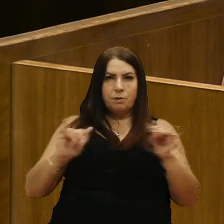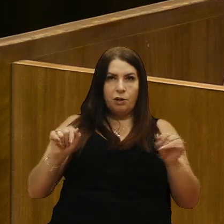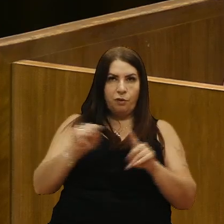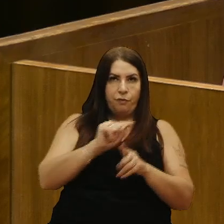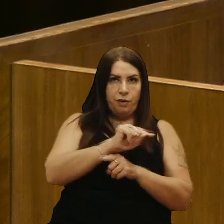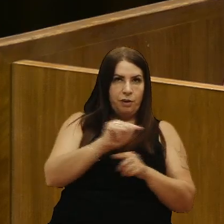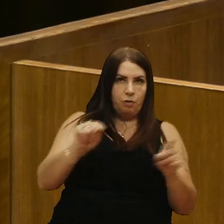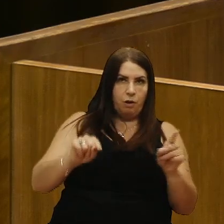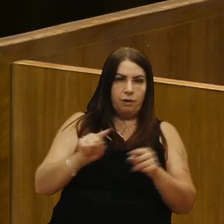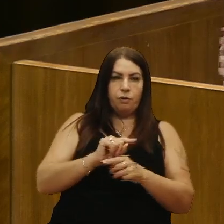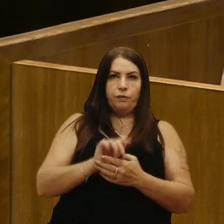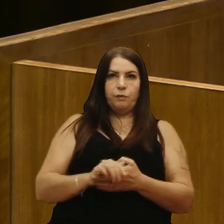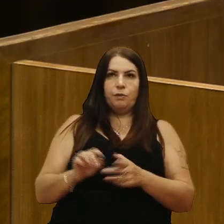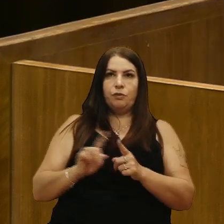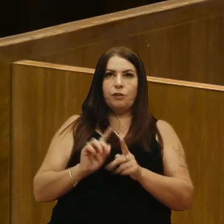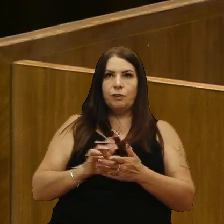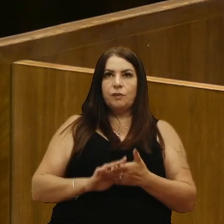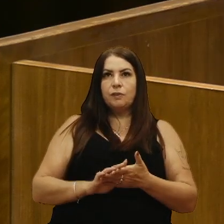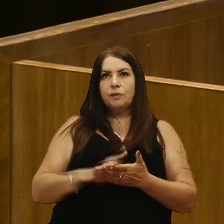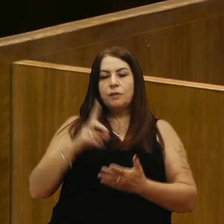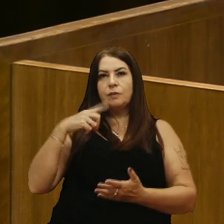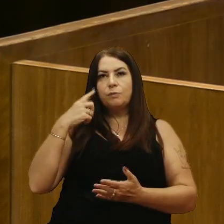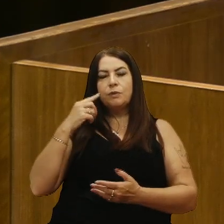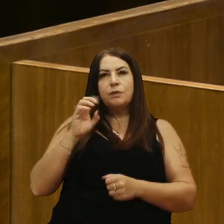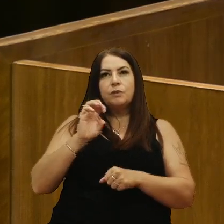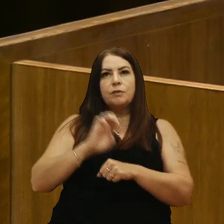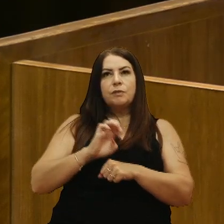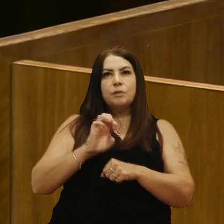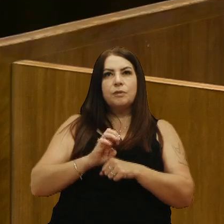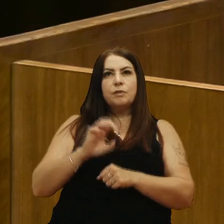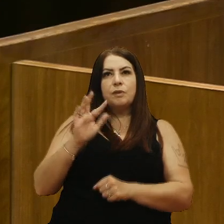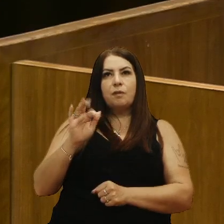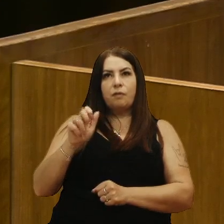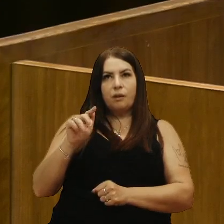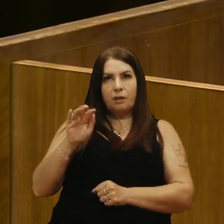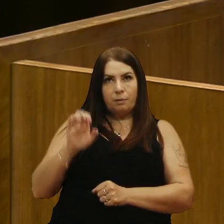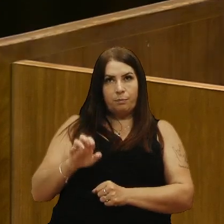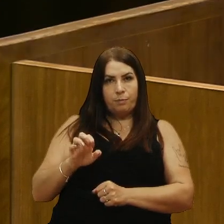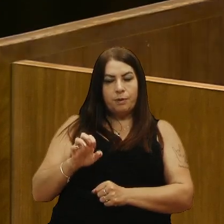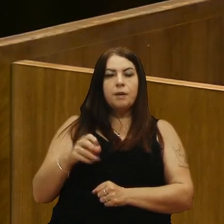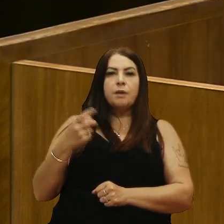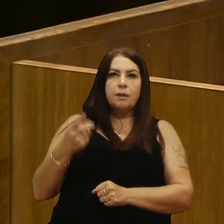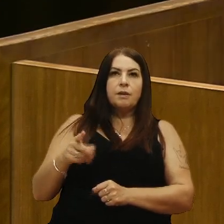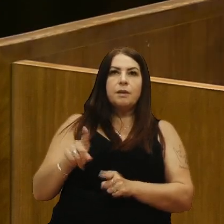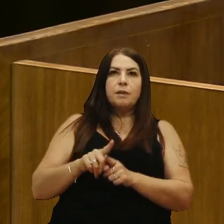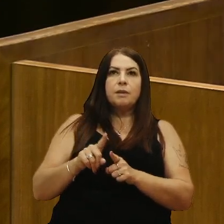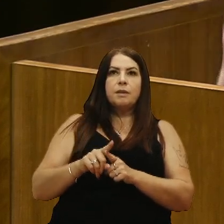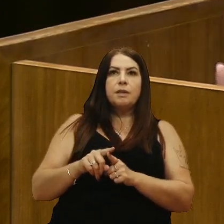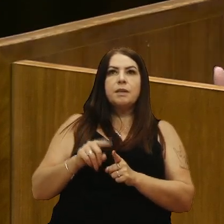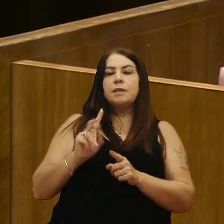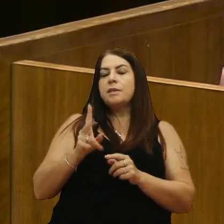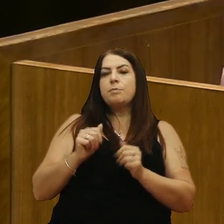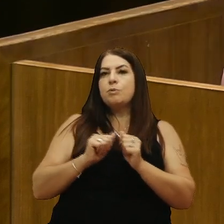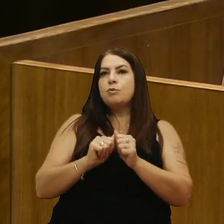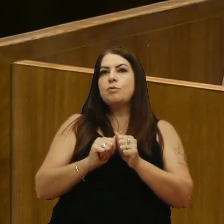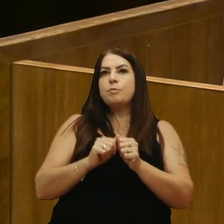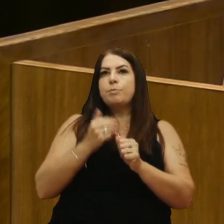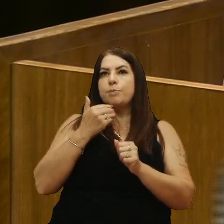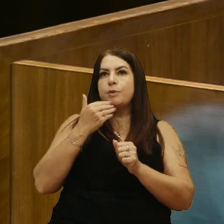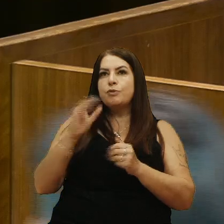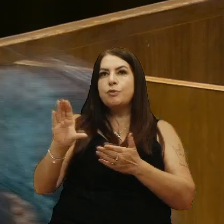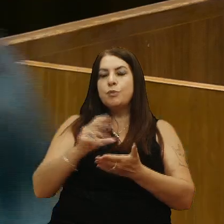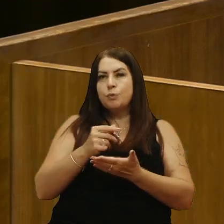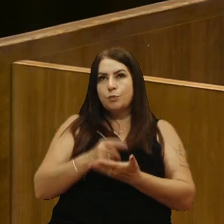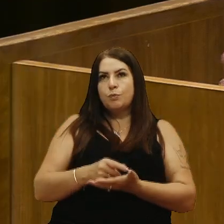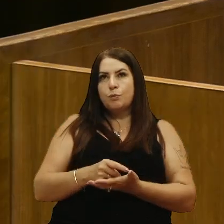essa emenda tinha vindo do nosso deputado estadual, Felipe Camossato, a qual a gente sempre está recorrendo, pedindo